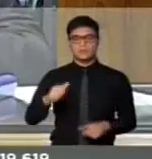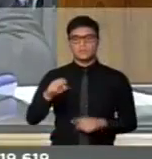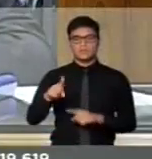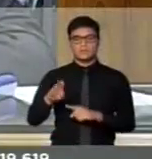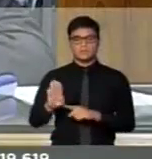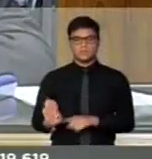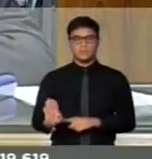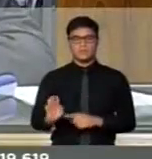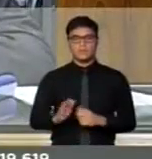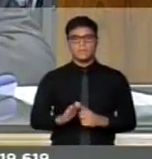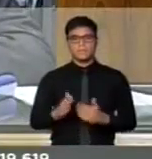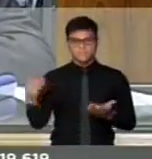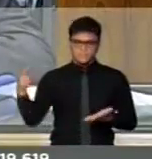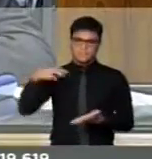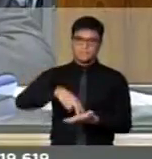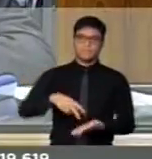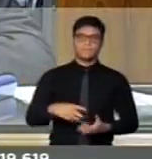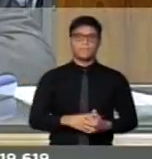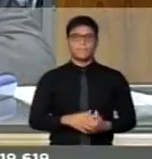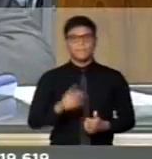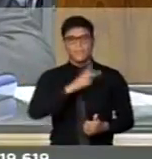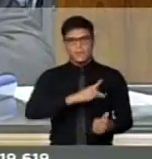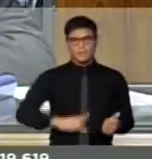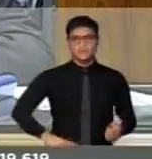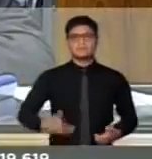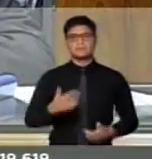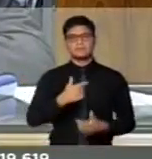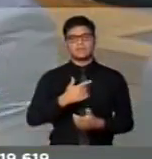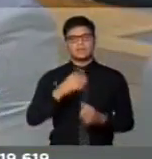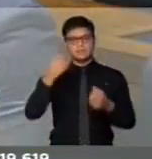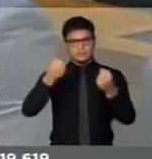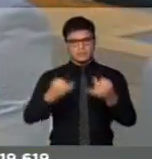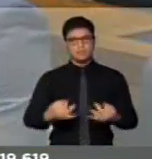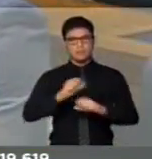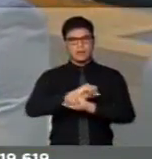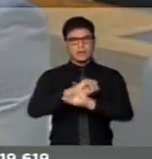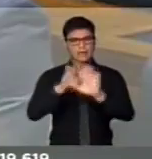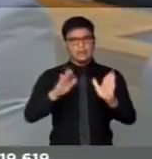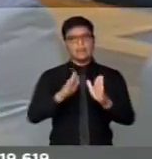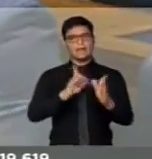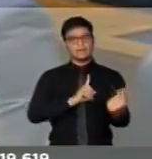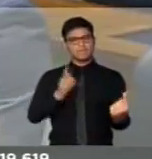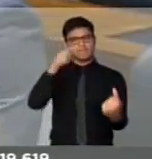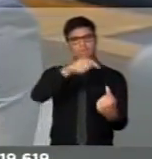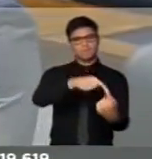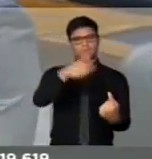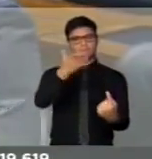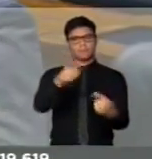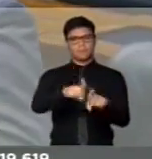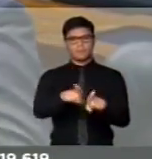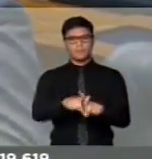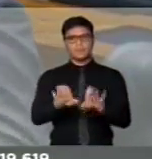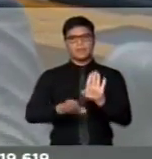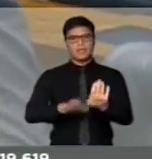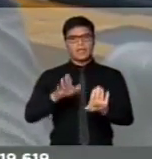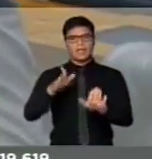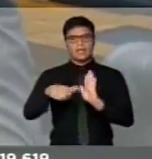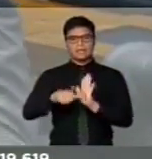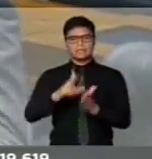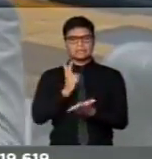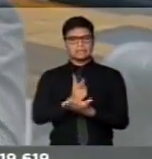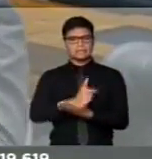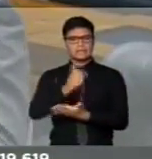deixar ele primeiro. Vai lá. Presidente, de maneira bem clara e objetiva, até porque a tentativa de calúnia,